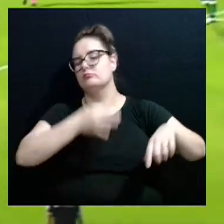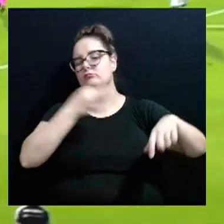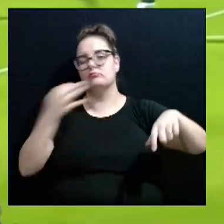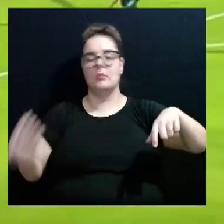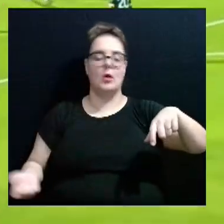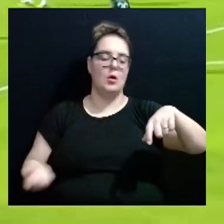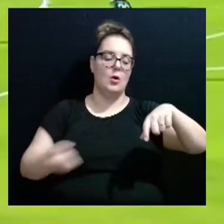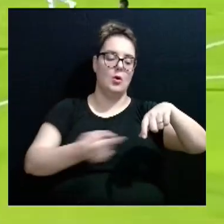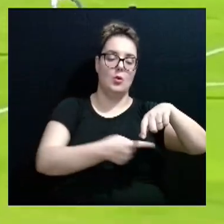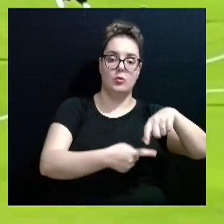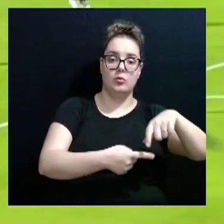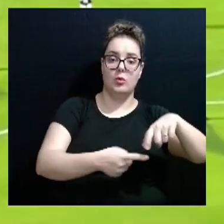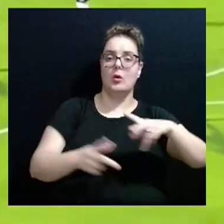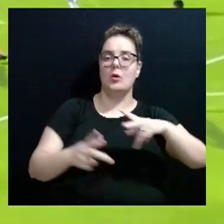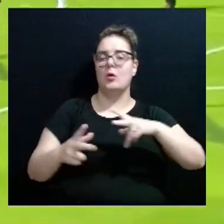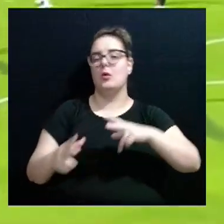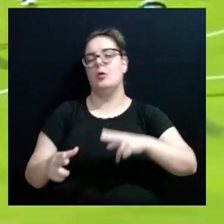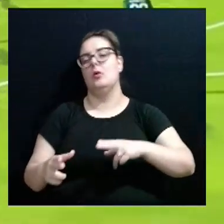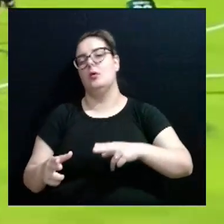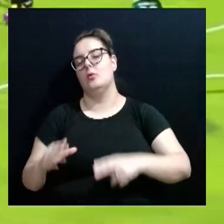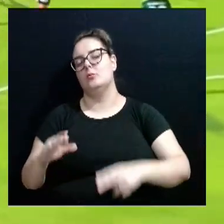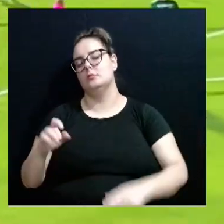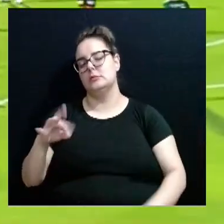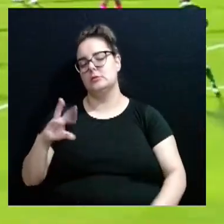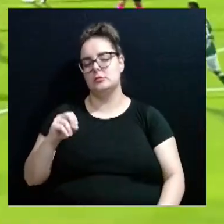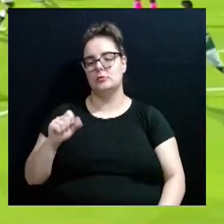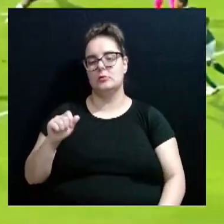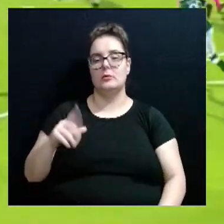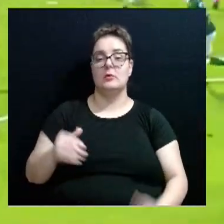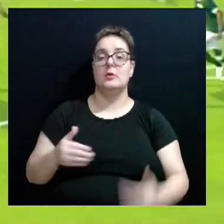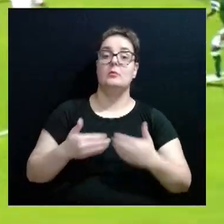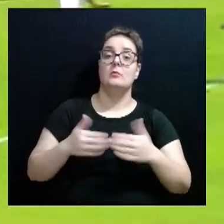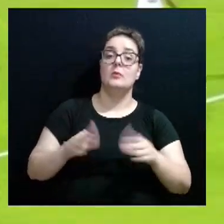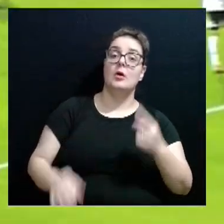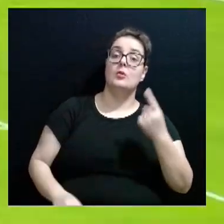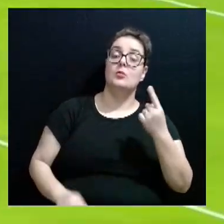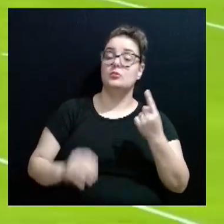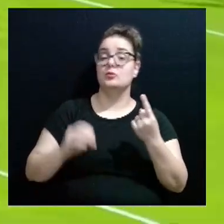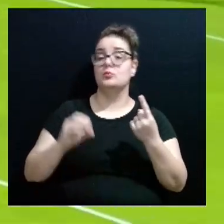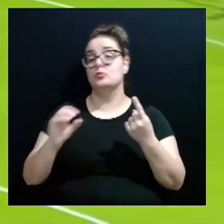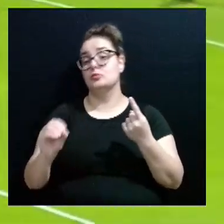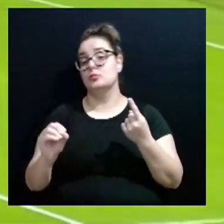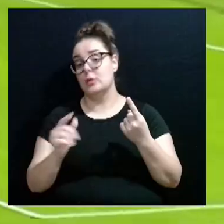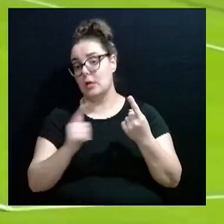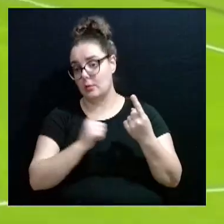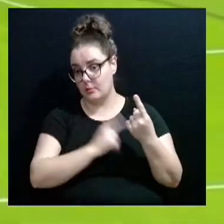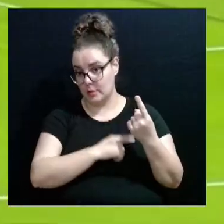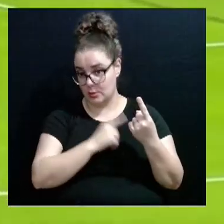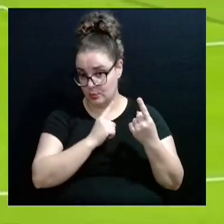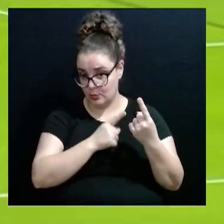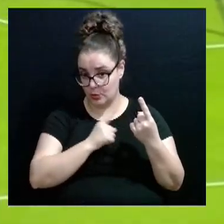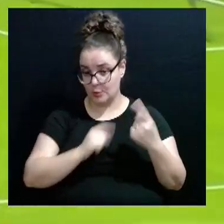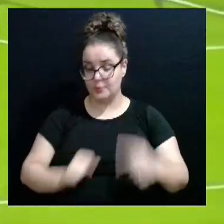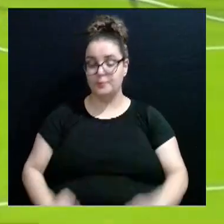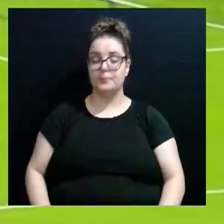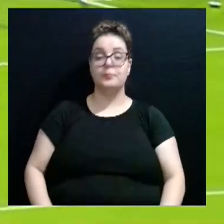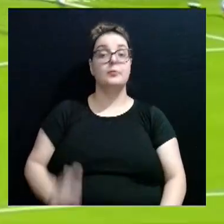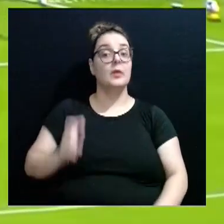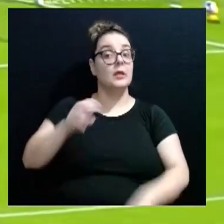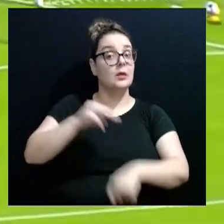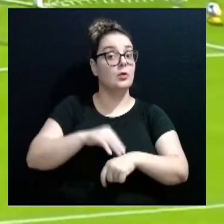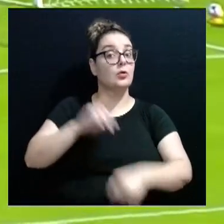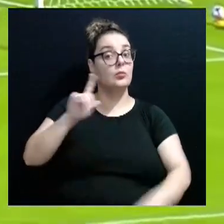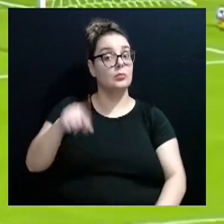se fosse centroavante. Placar aberto, 1-0 Bugre. 5 minutos depois, Kevin